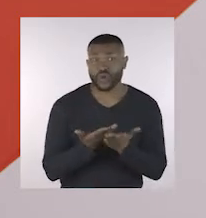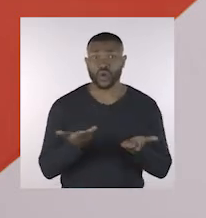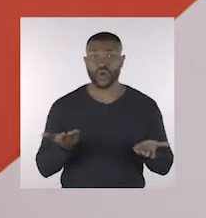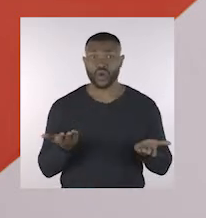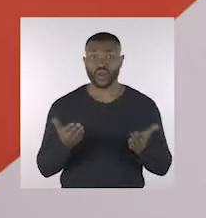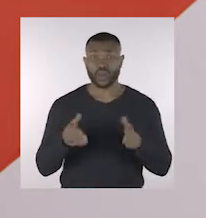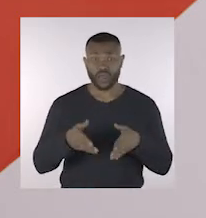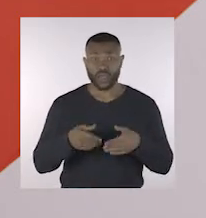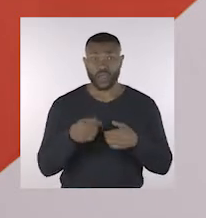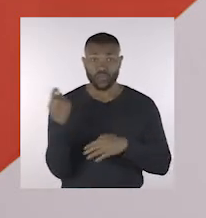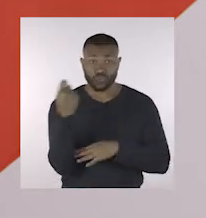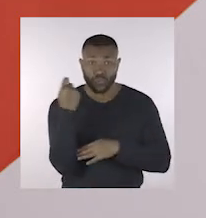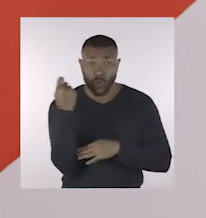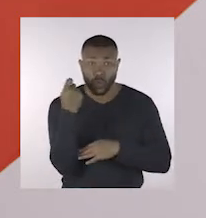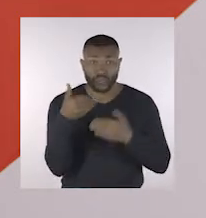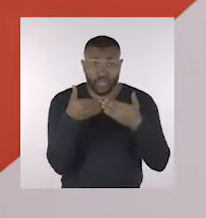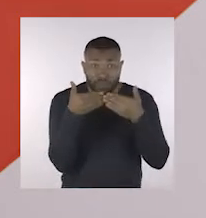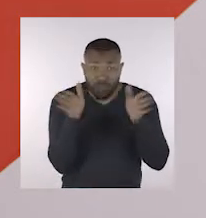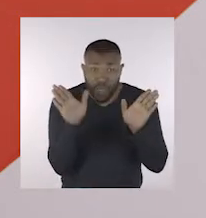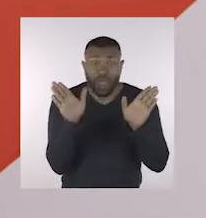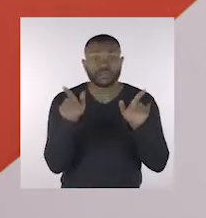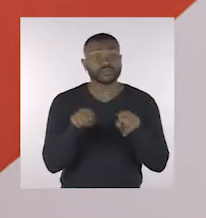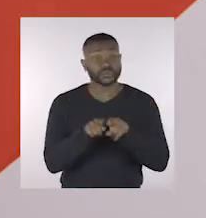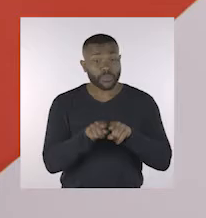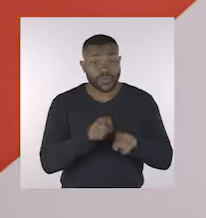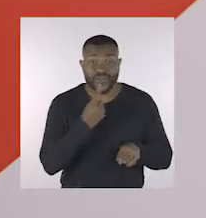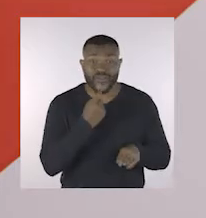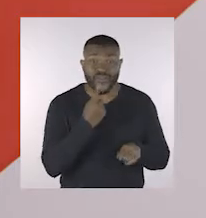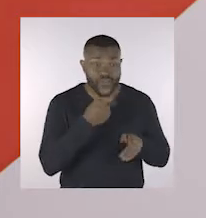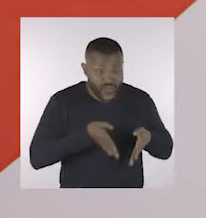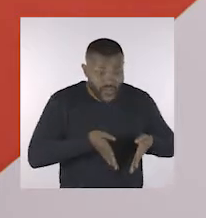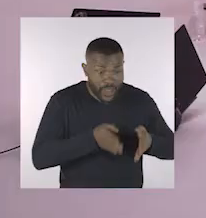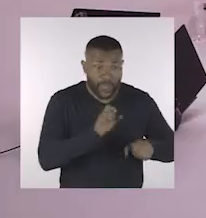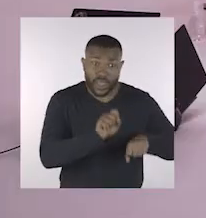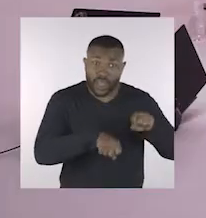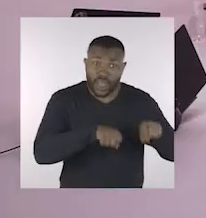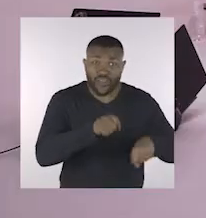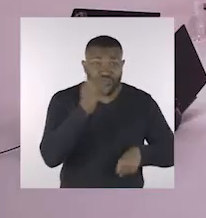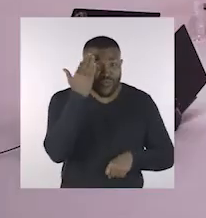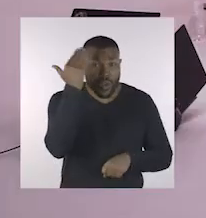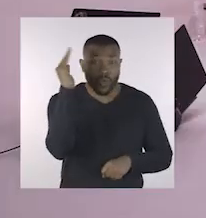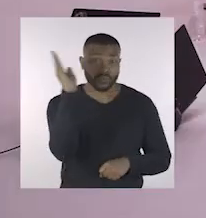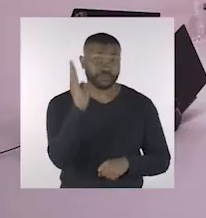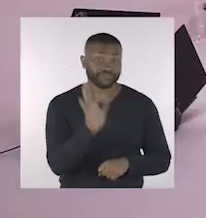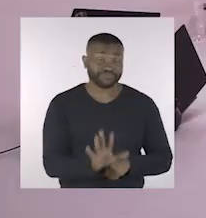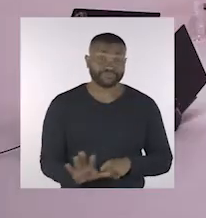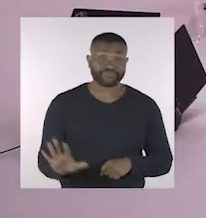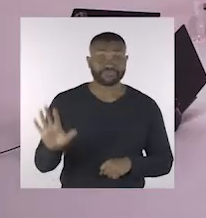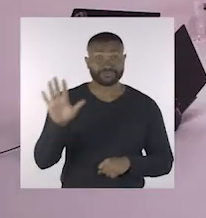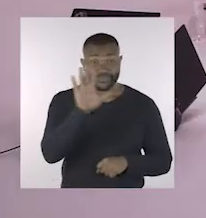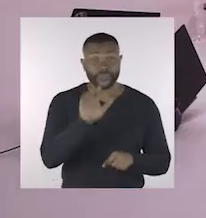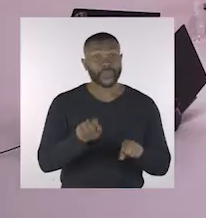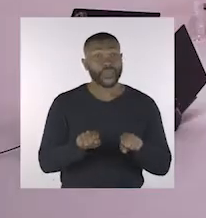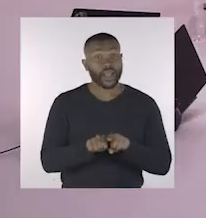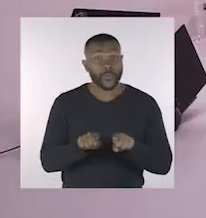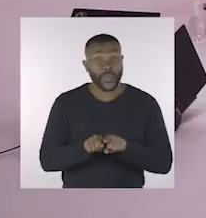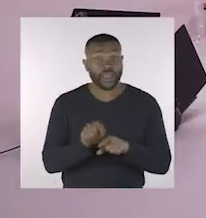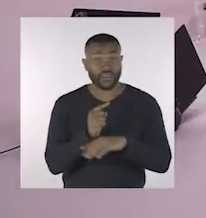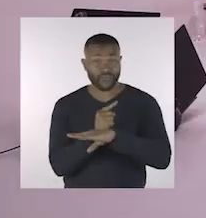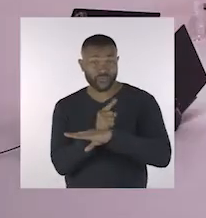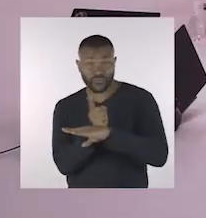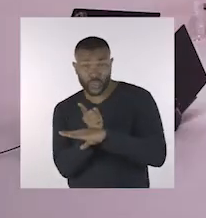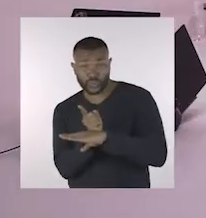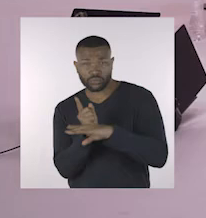a a Paulista aberta que ficou bastante famosa ciclovias que ficaram é muito no Brasil inteiro muitos famosas a